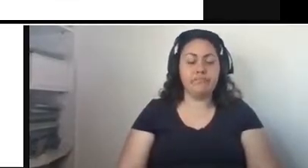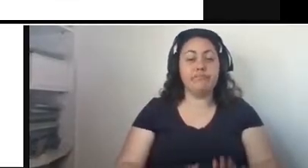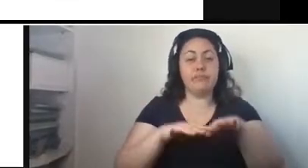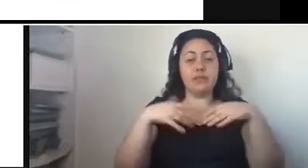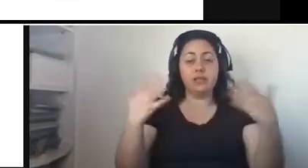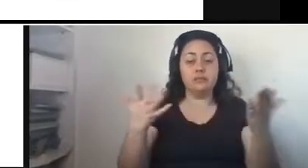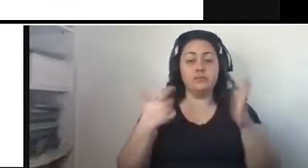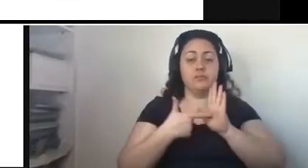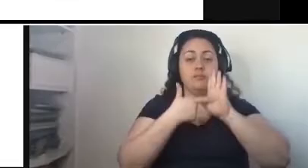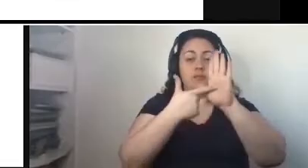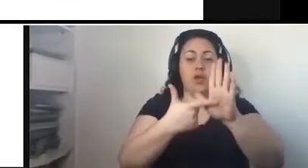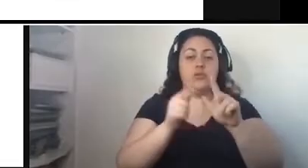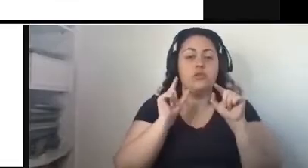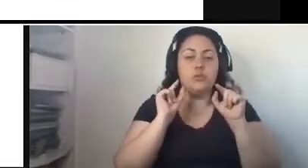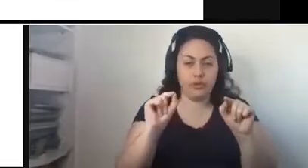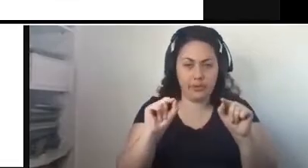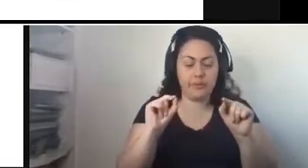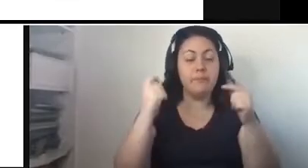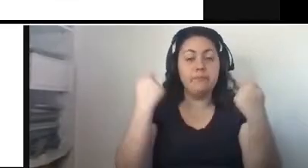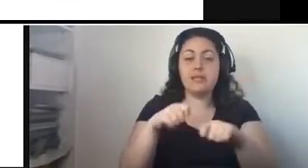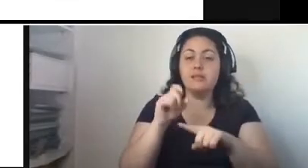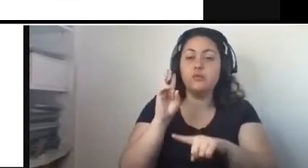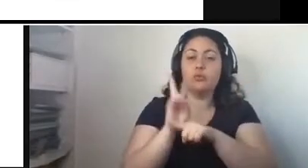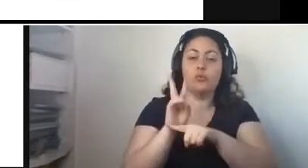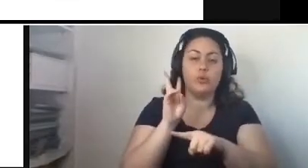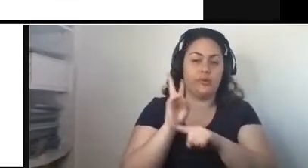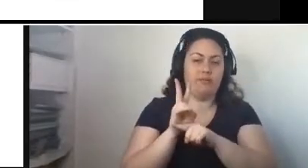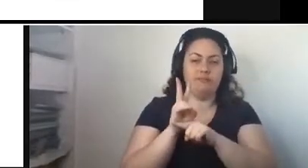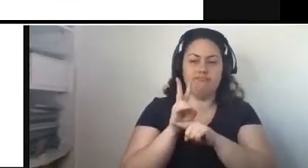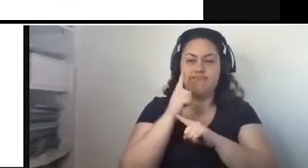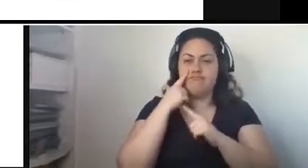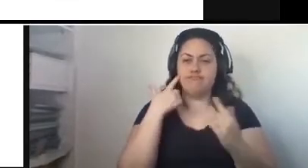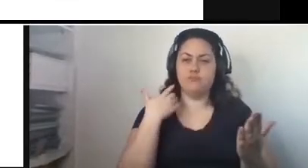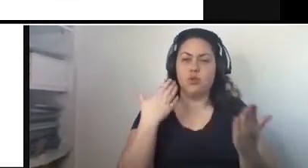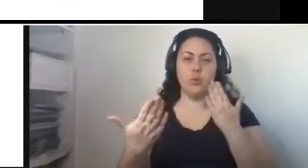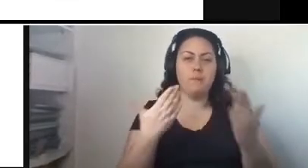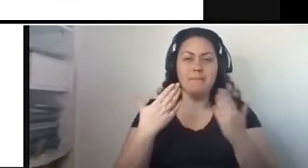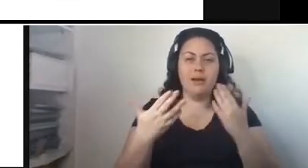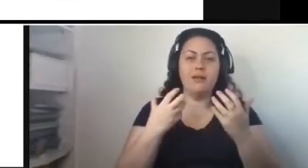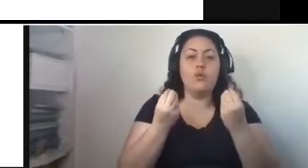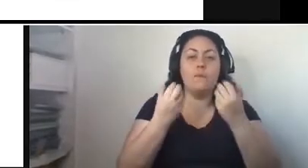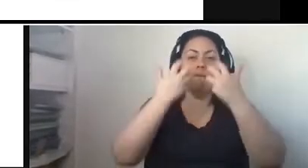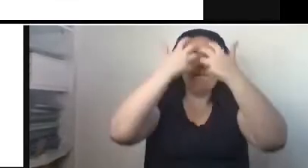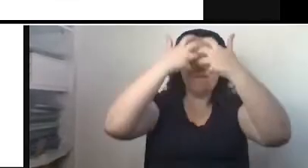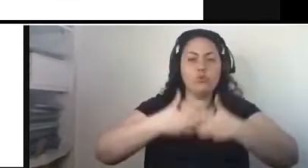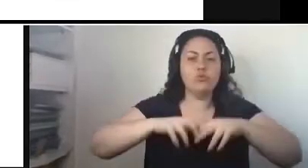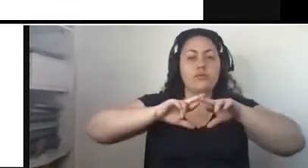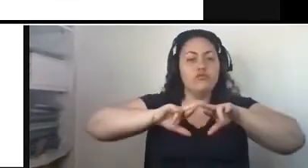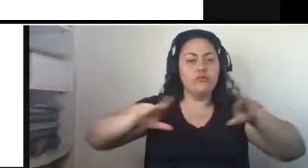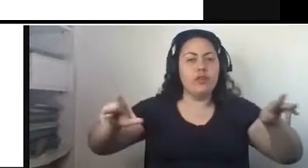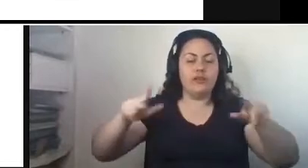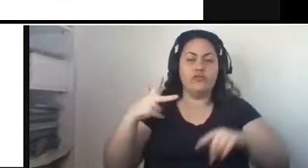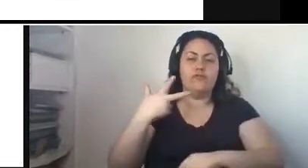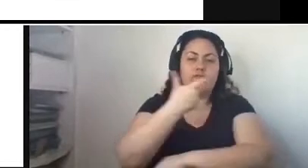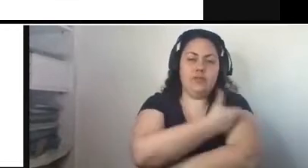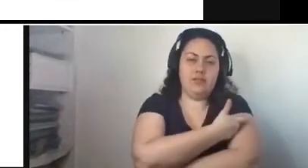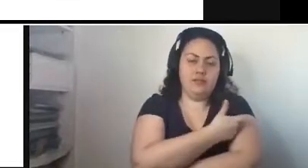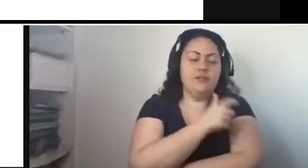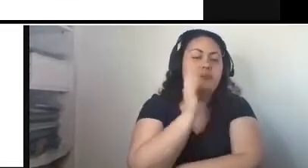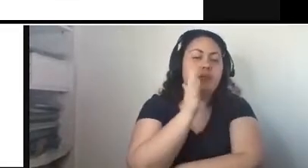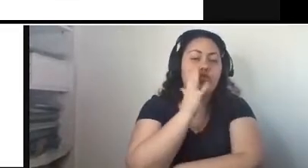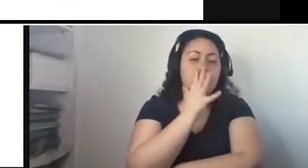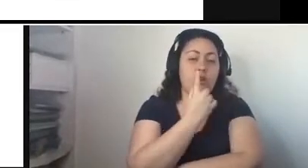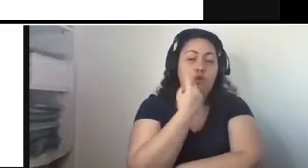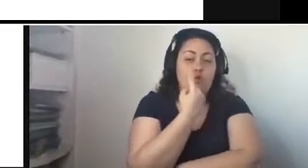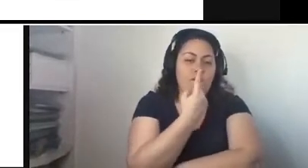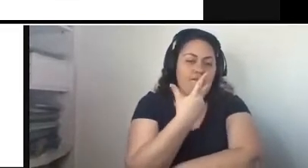mostra que a gente tem que ter cuidado ao comparar as eficácias de diferentes vacinas, porque se a mesma vacina, idêntica, pode